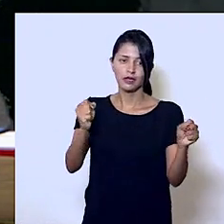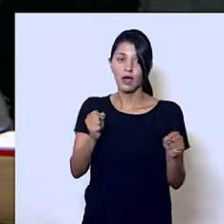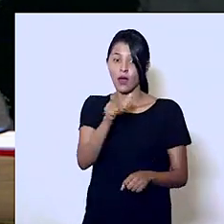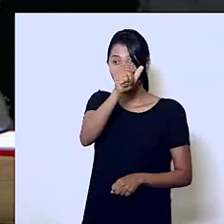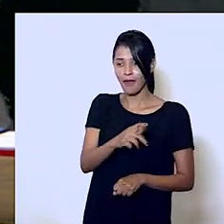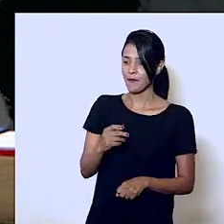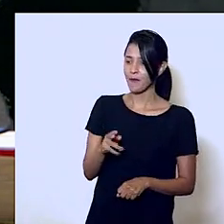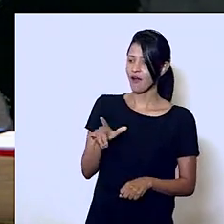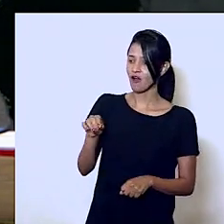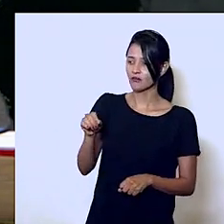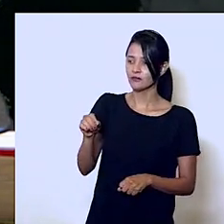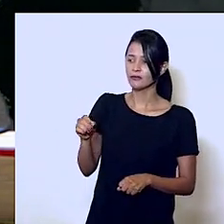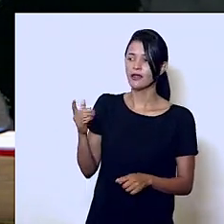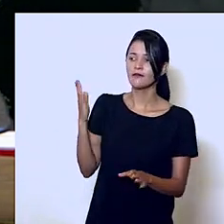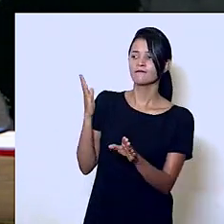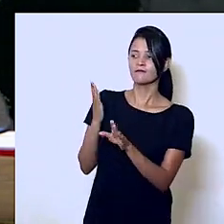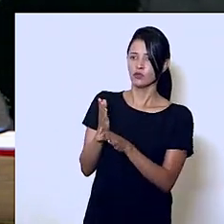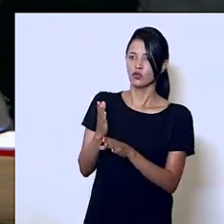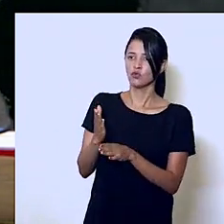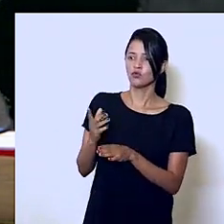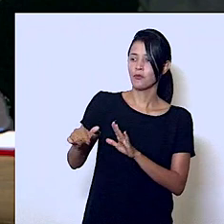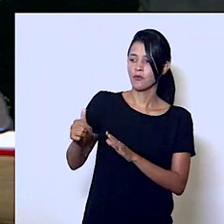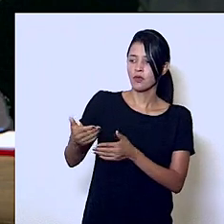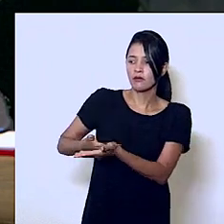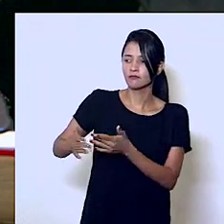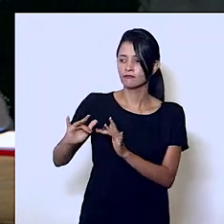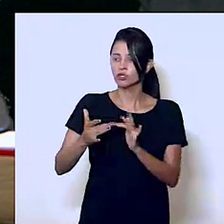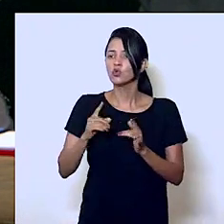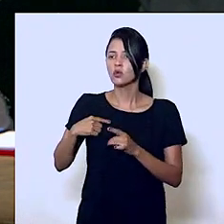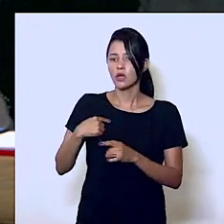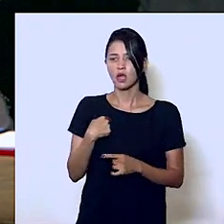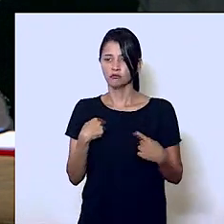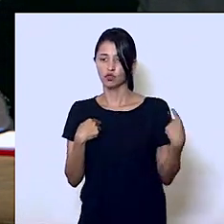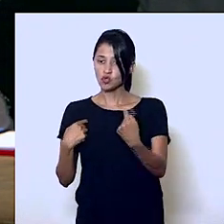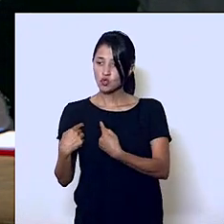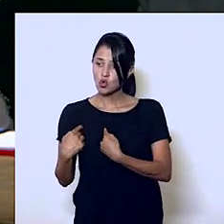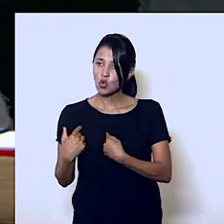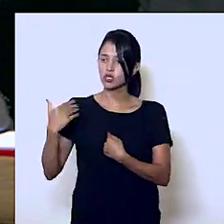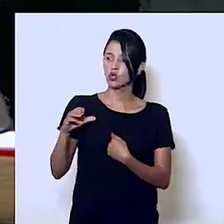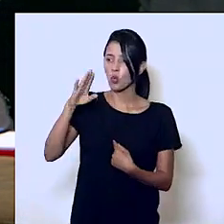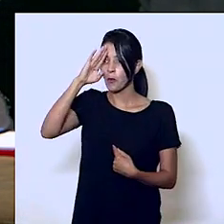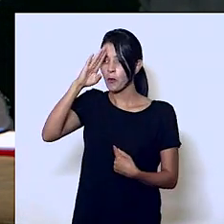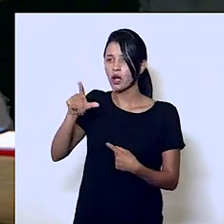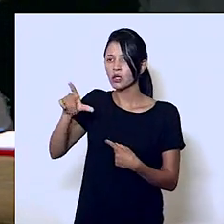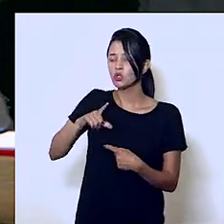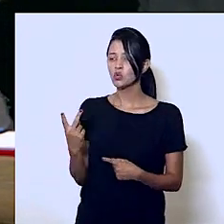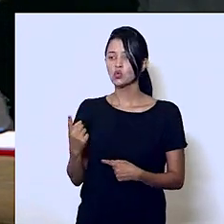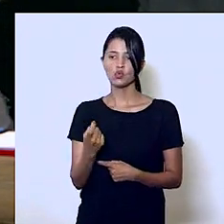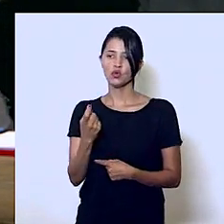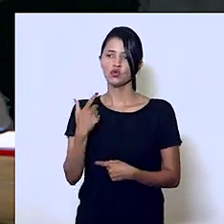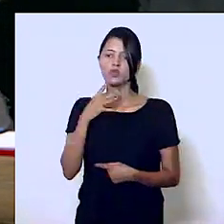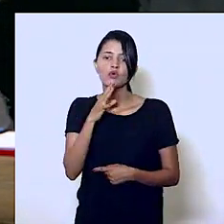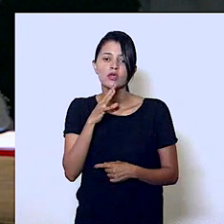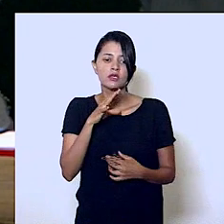que... Nós e os cubanos eram os últimos países latino-americanos que conheciam o mundo, conheciam